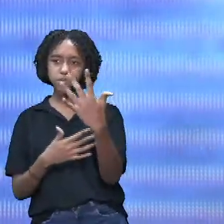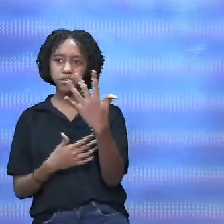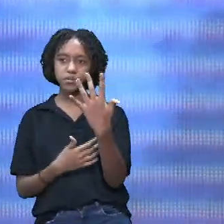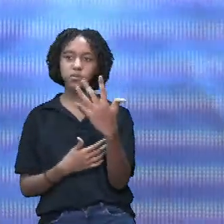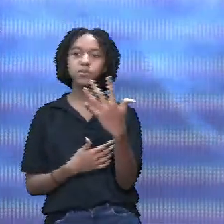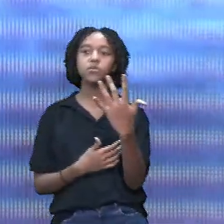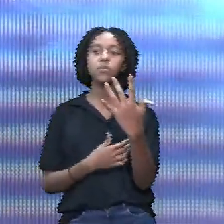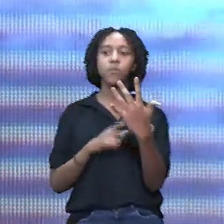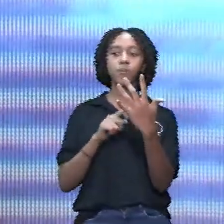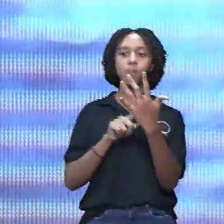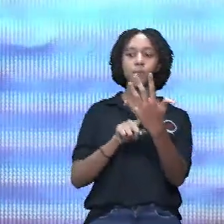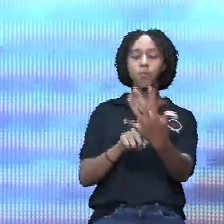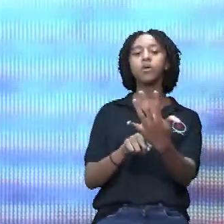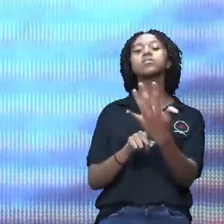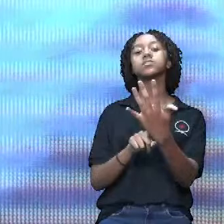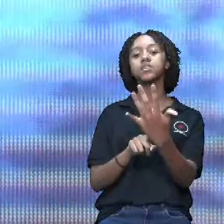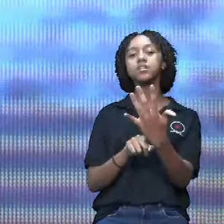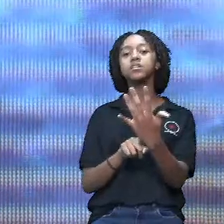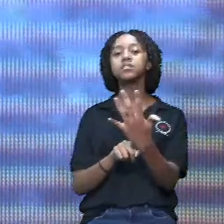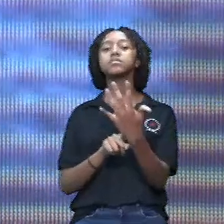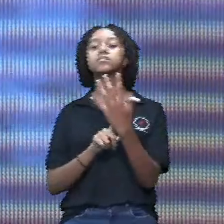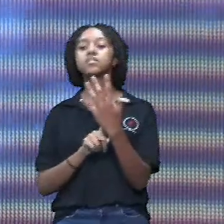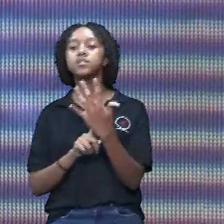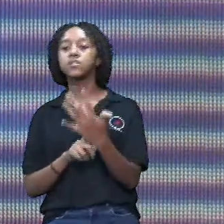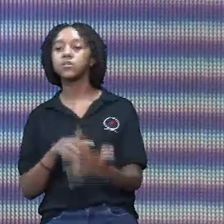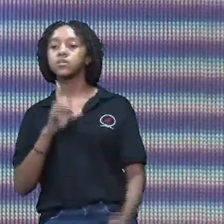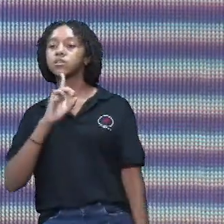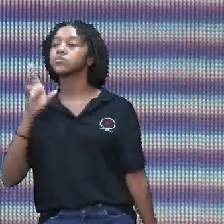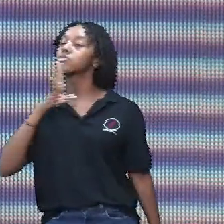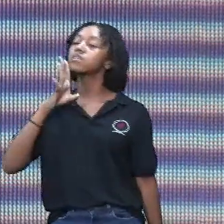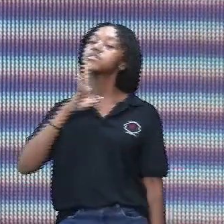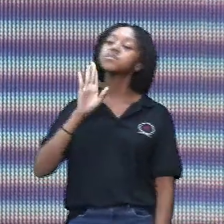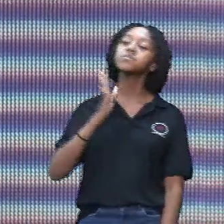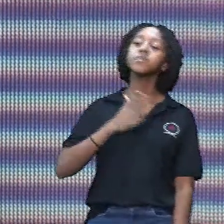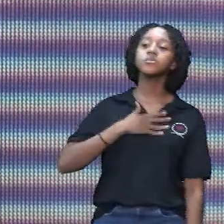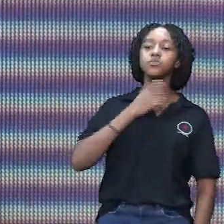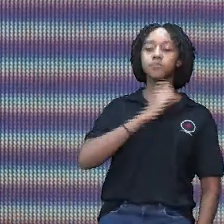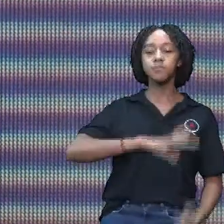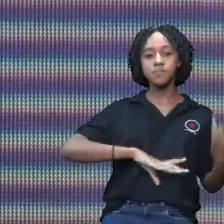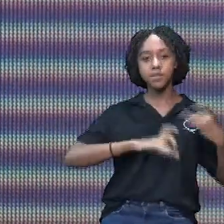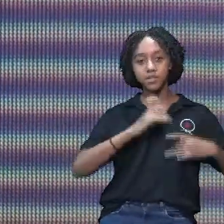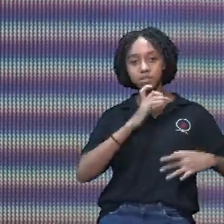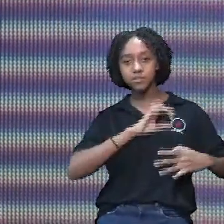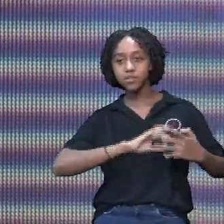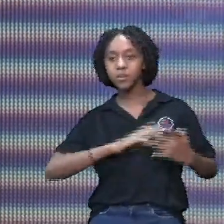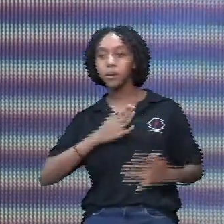diz. Conheces meus medos e as minhas